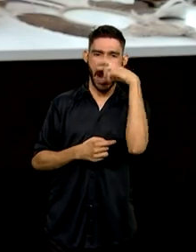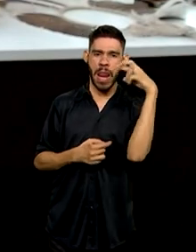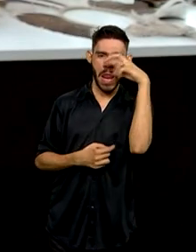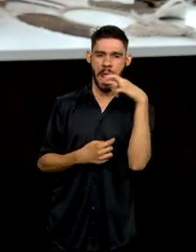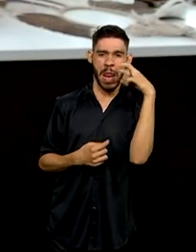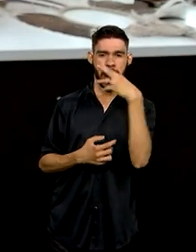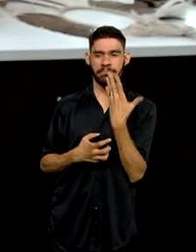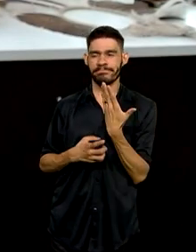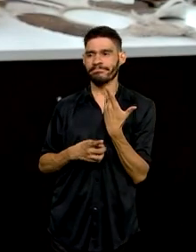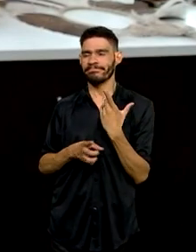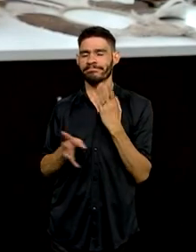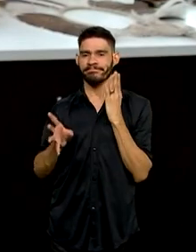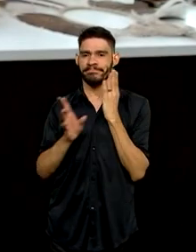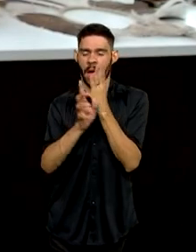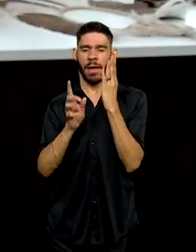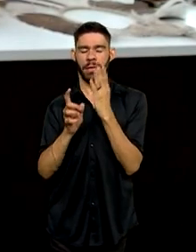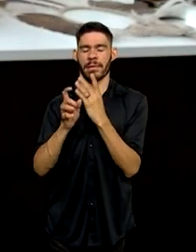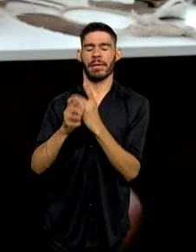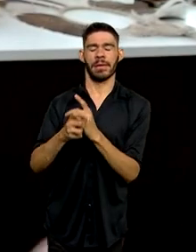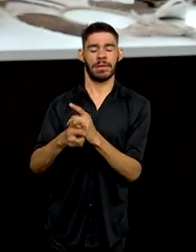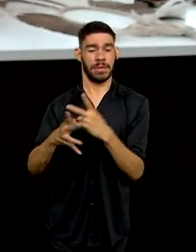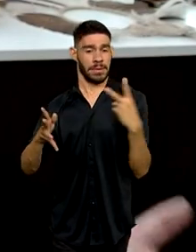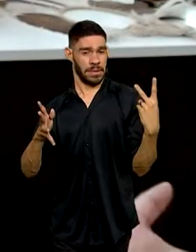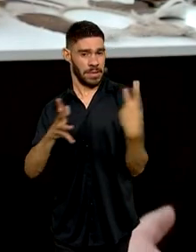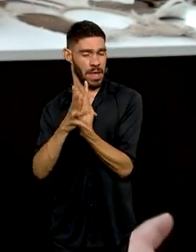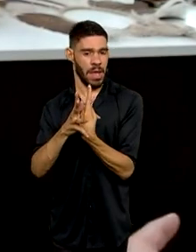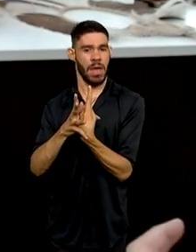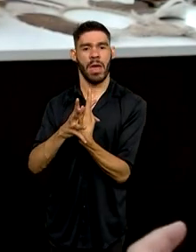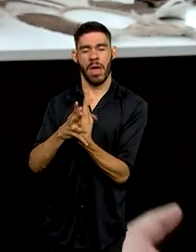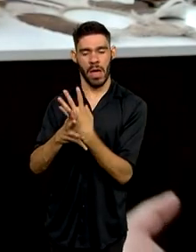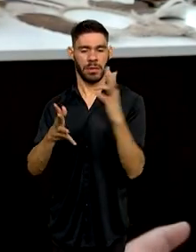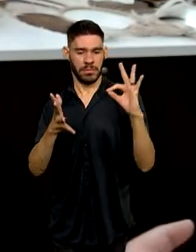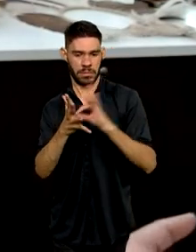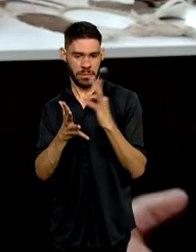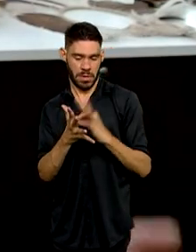a gente vai ter inconsistências no preenchimento do cadastro delas.